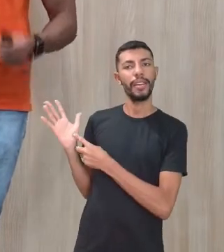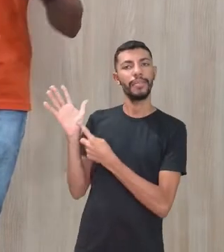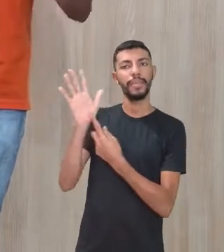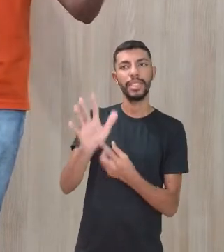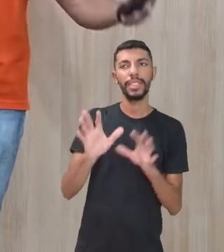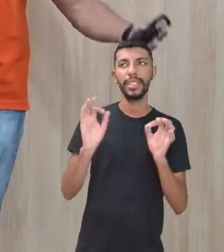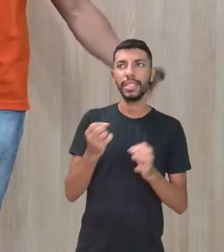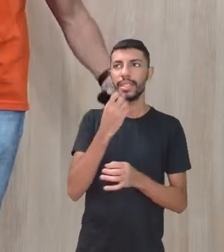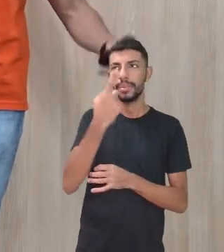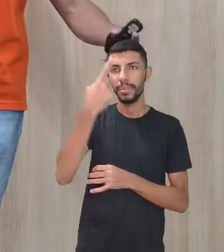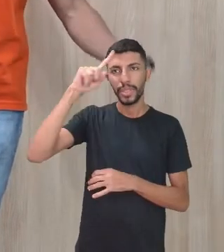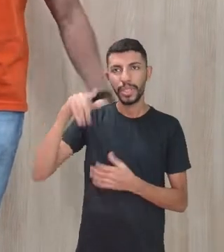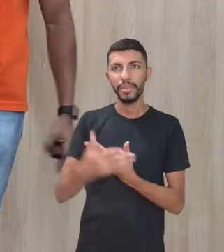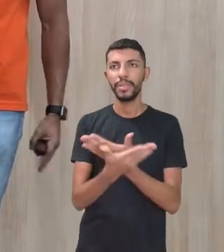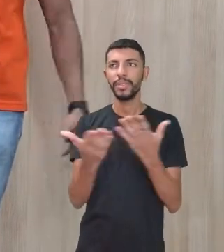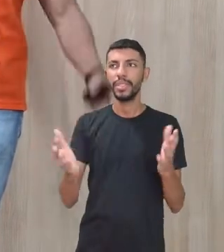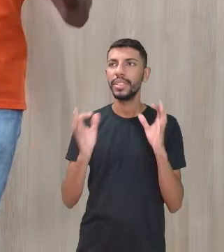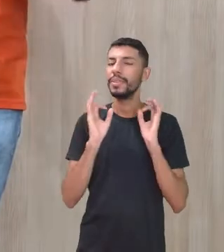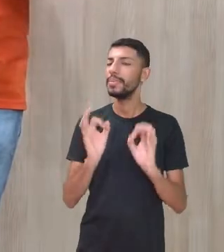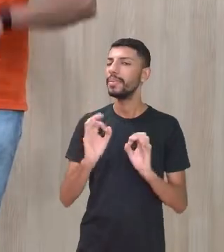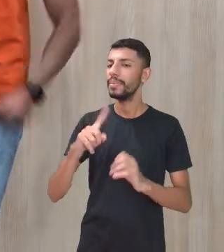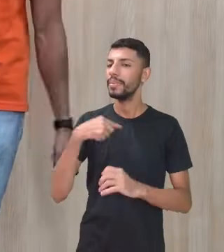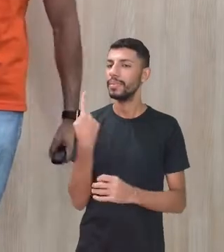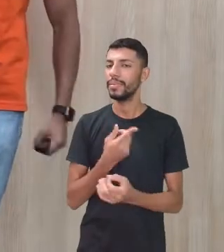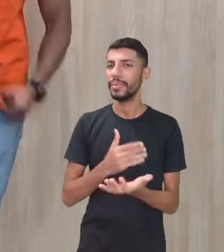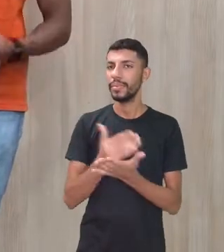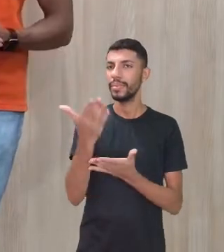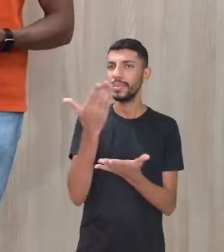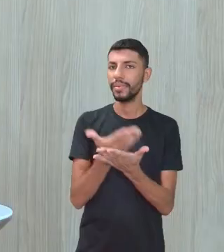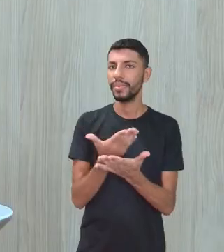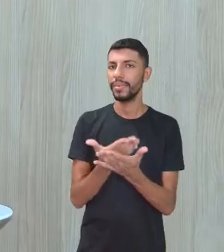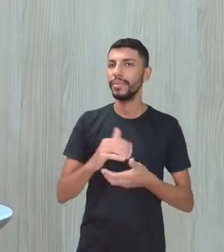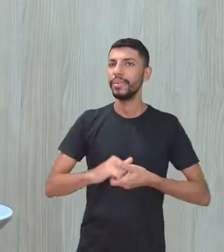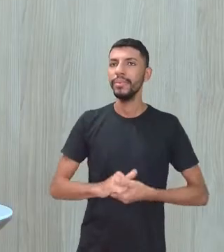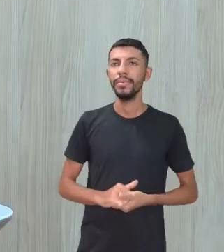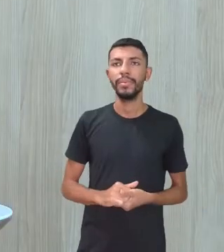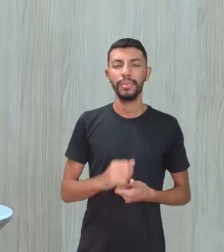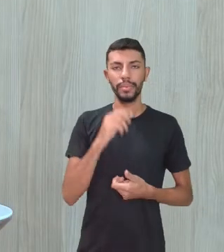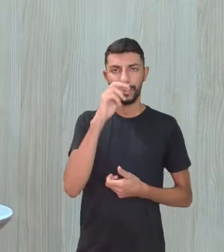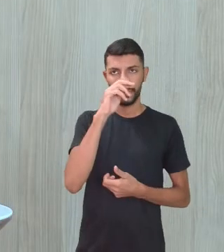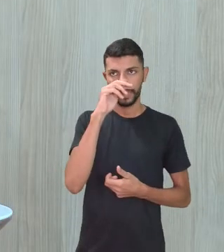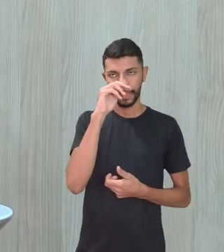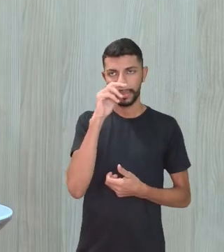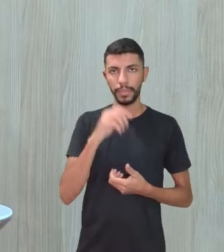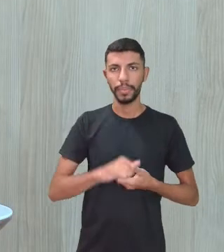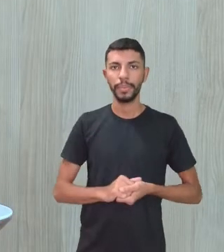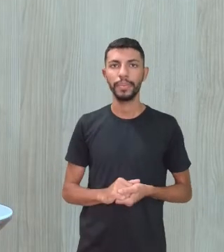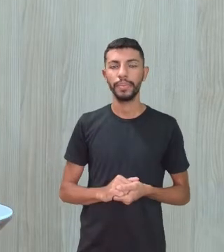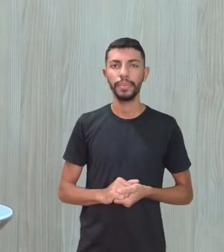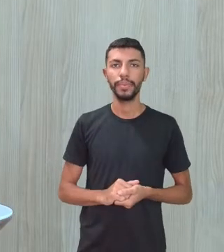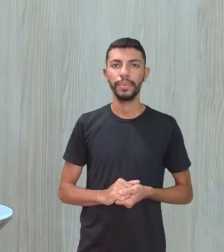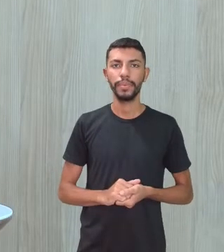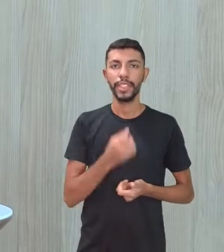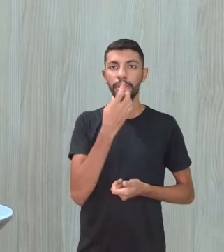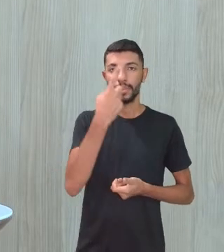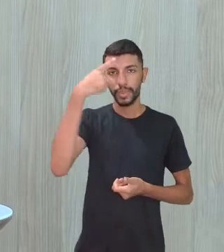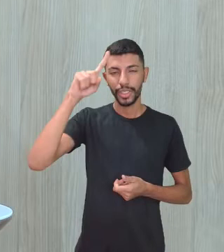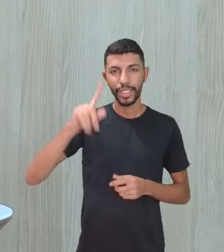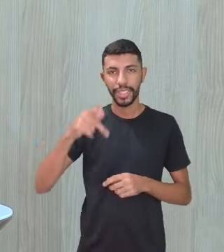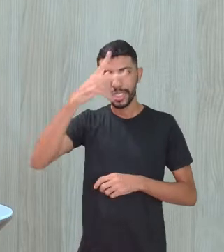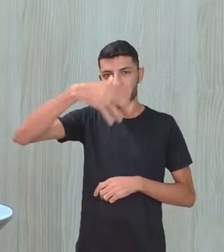dar um bom dia aí para vocês, certo? Para a gente começar a nossa aula. Bom dia, pessoal.